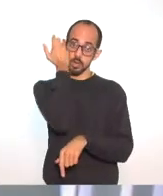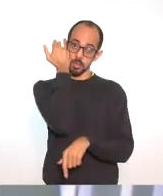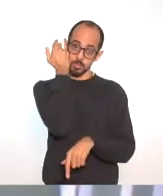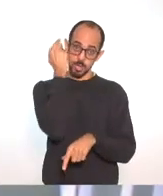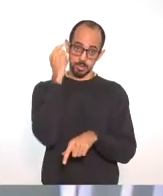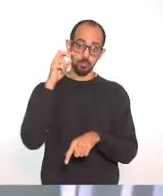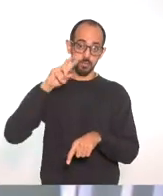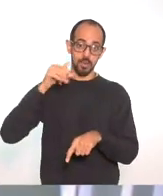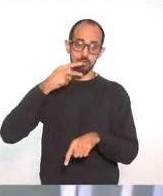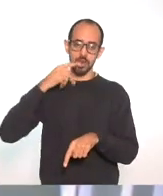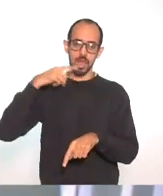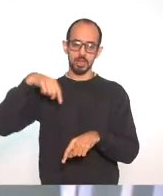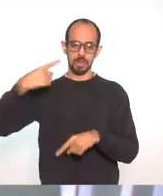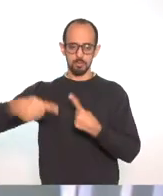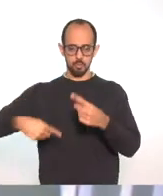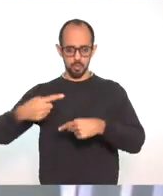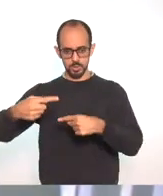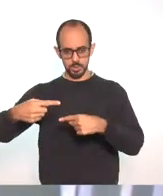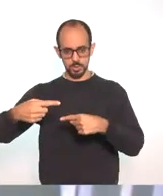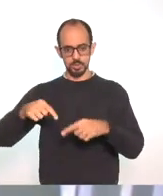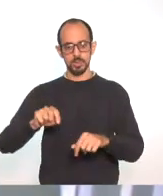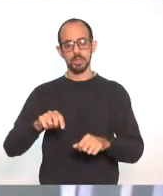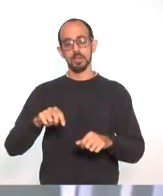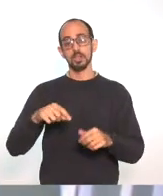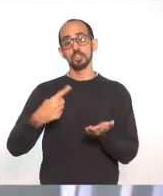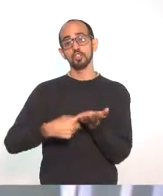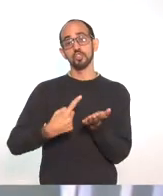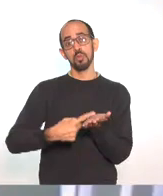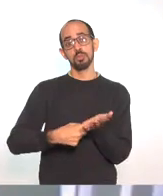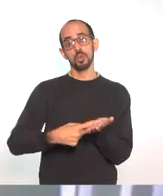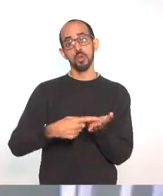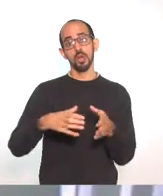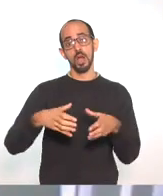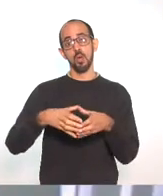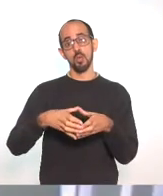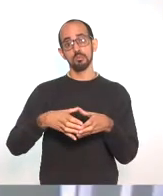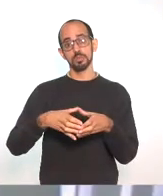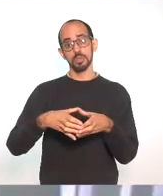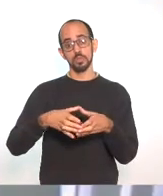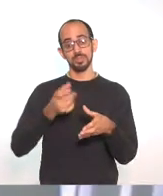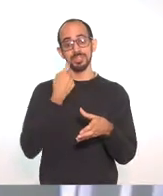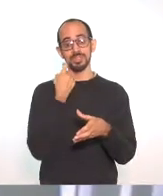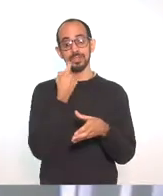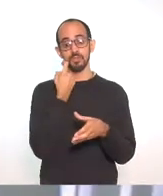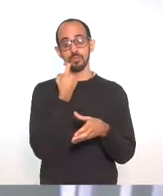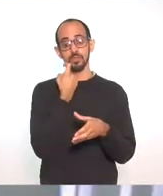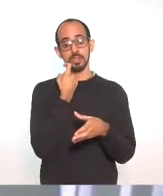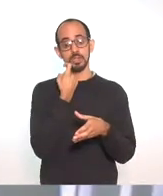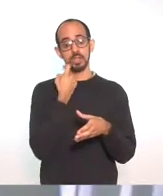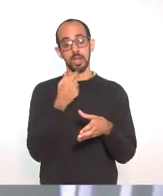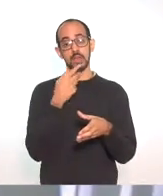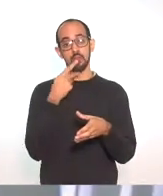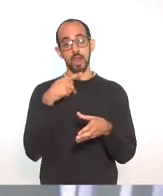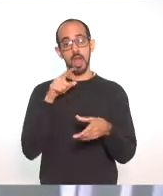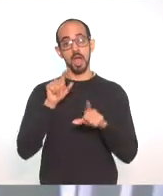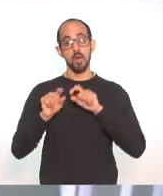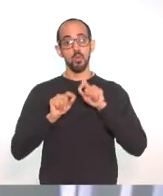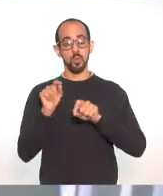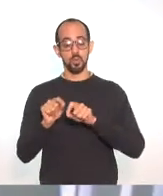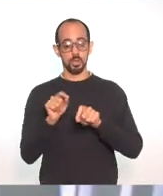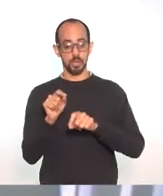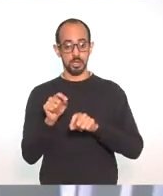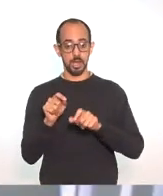seguida deixar assinalado com nós havíamos combinado na comissão as agendas da comissão as sextas-feiras assinalado é